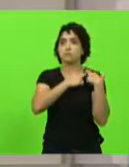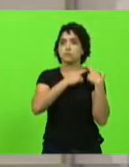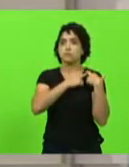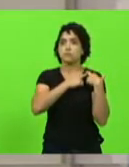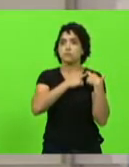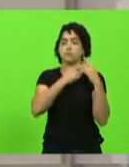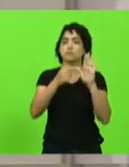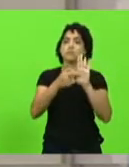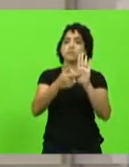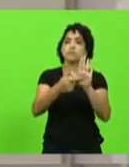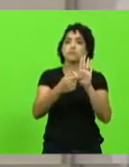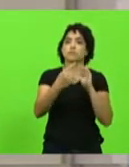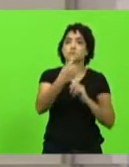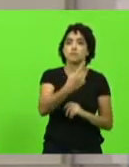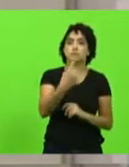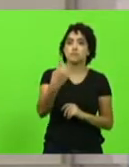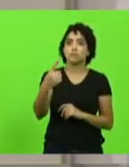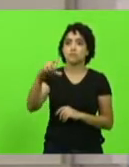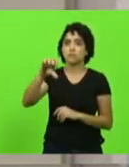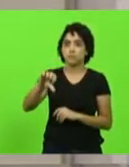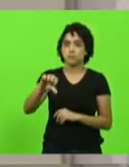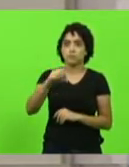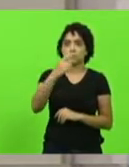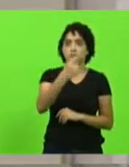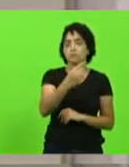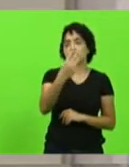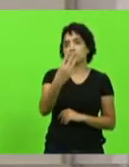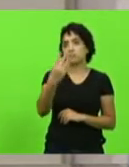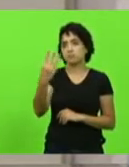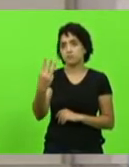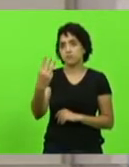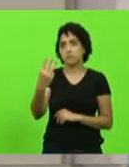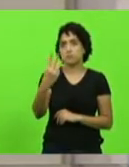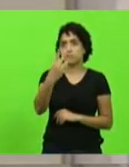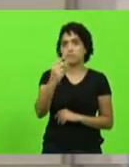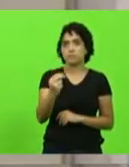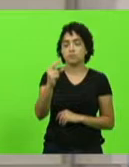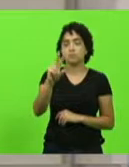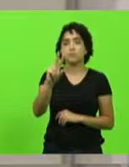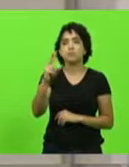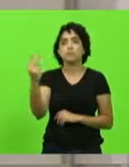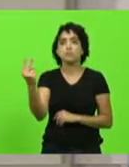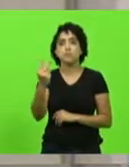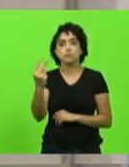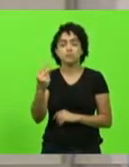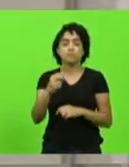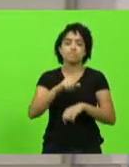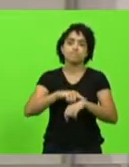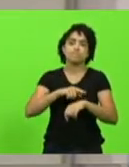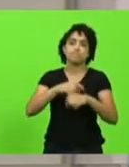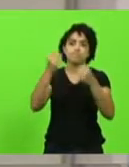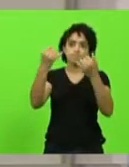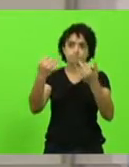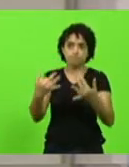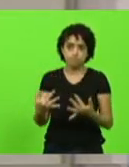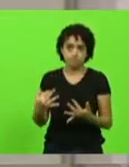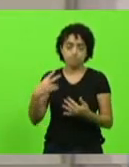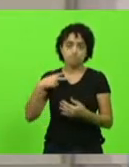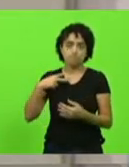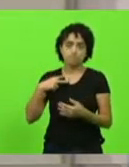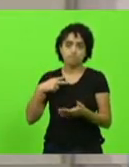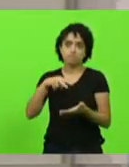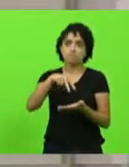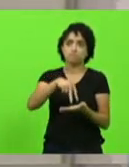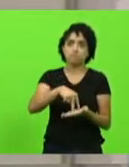indicações número 119 a 133/2022. Explicações pessoais. Fizeram uso da